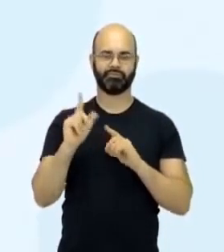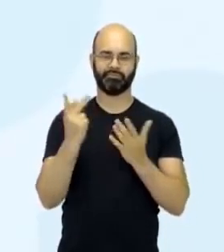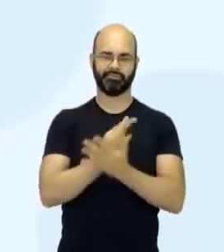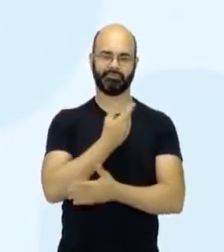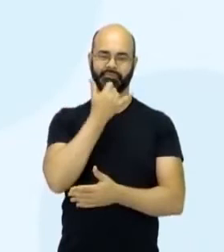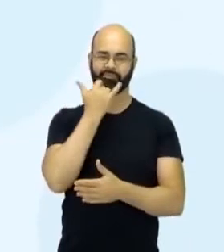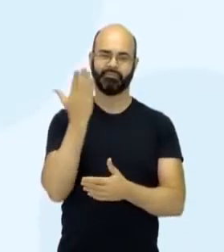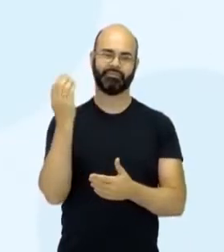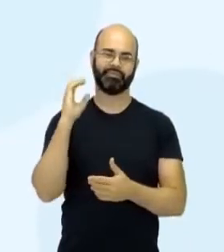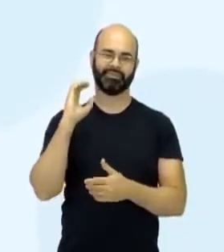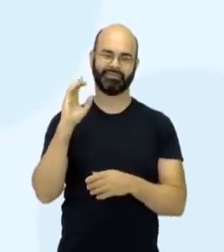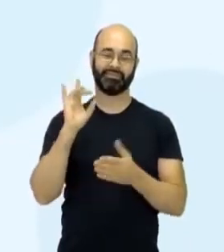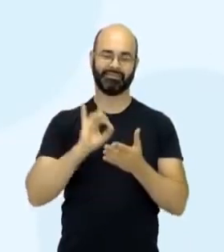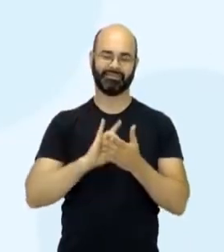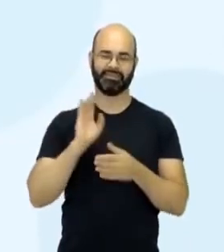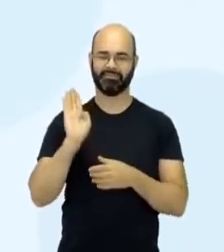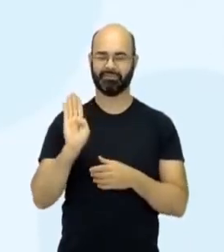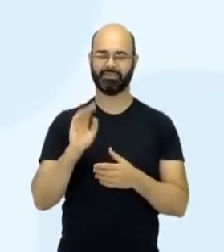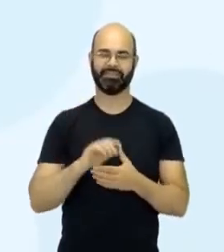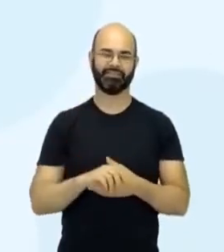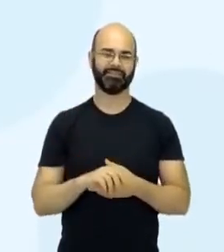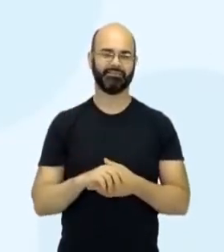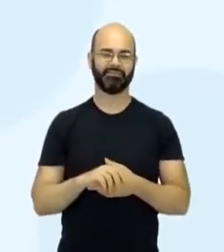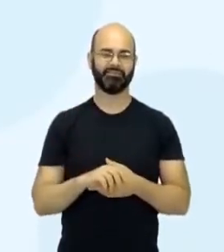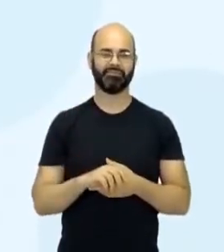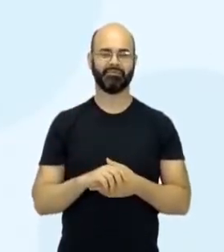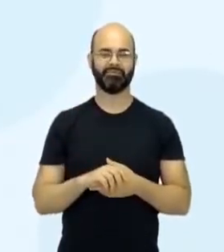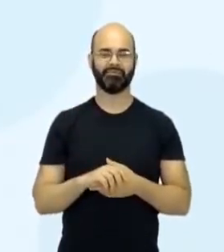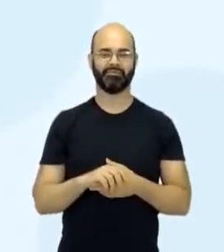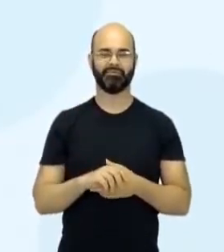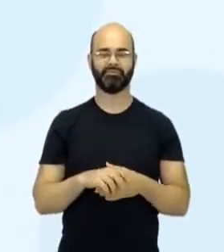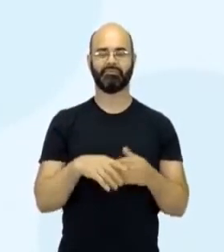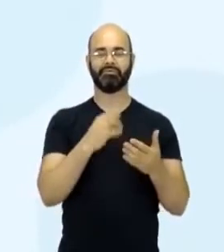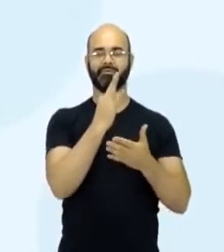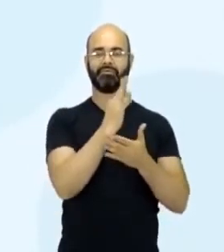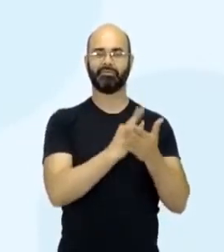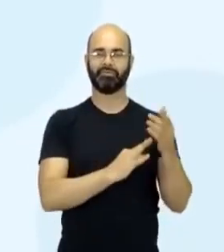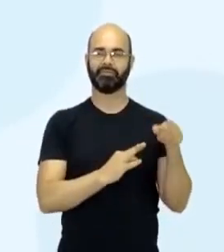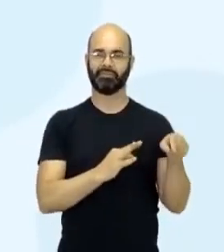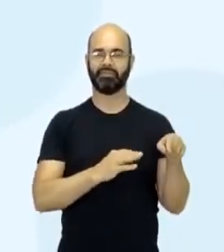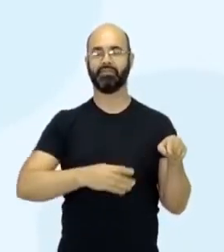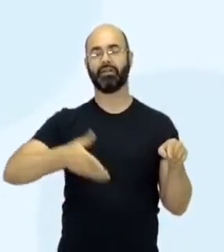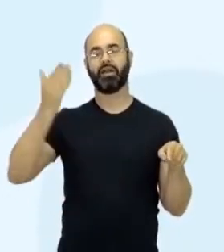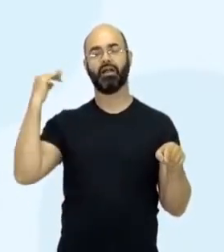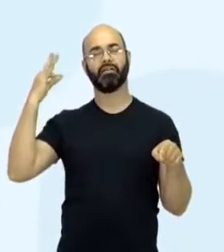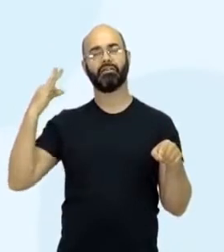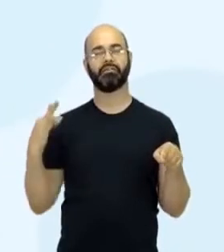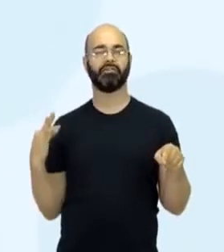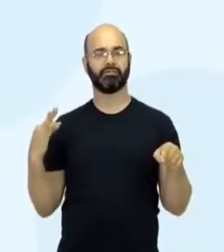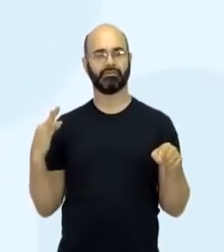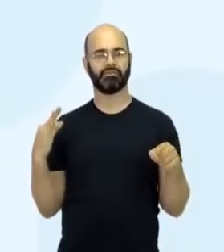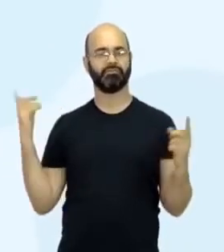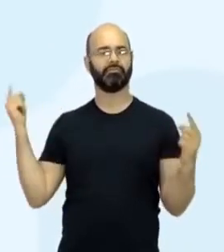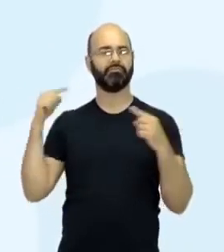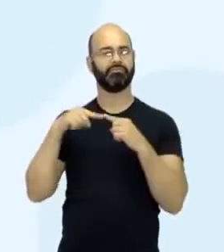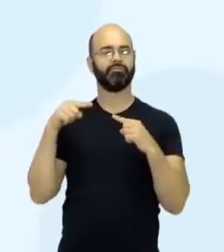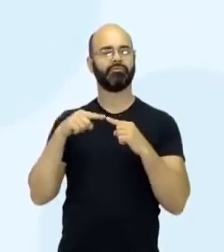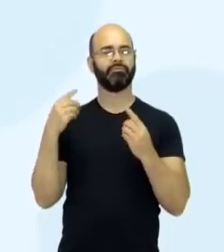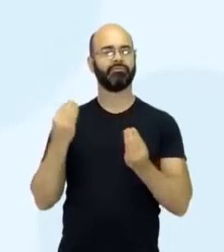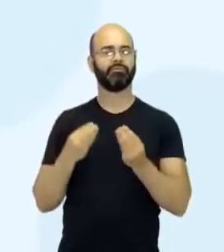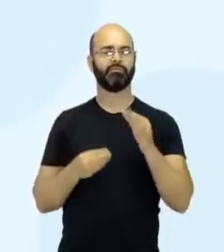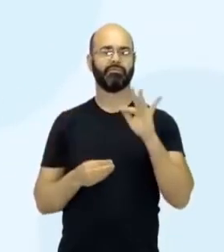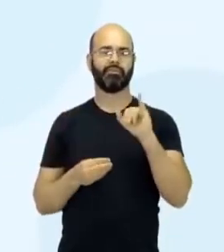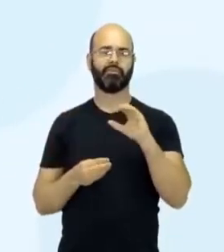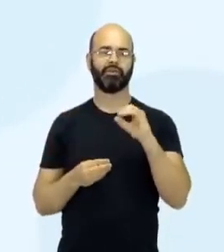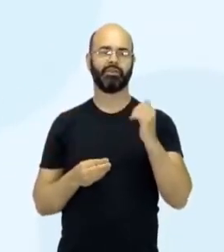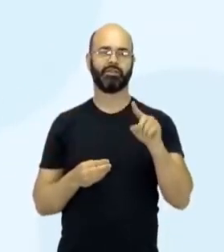né? A C, que seria a B, na verdade. Então, qual a relação desse texto com o anterior? Então, aquele que nós lemos lá sobre ficção